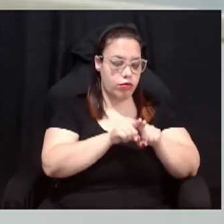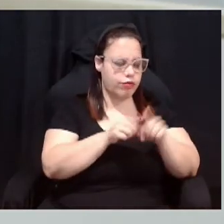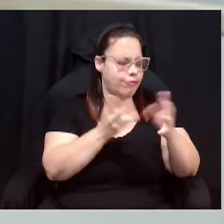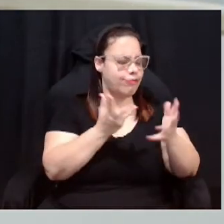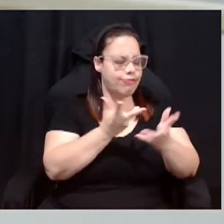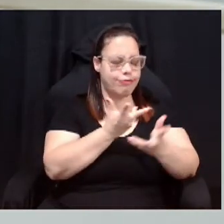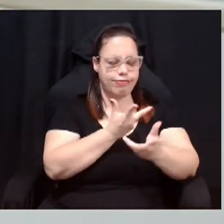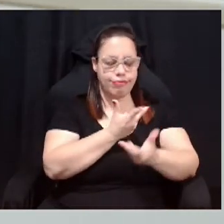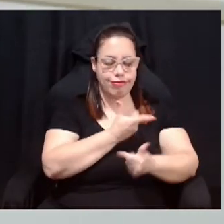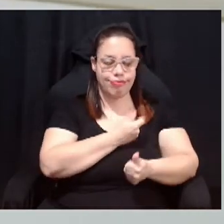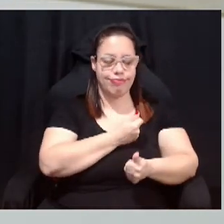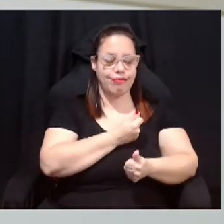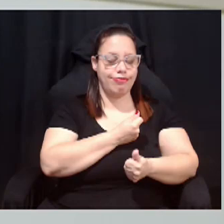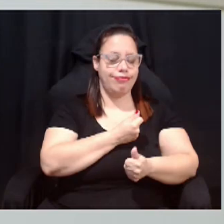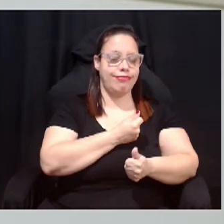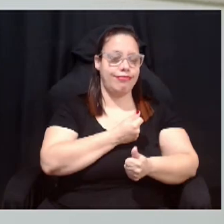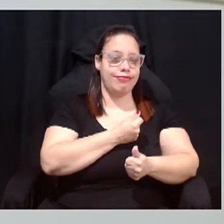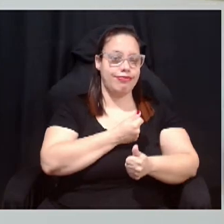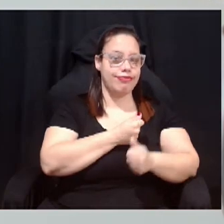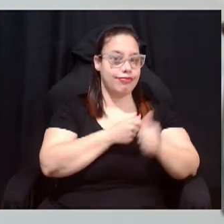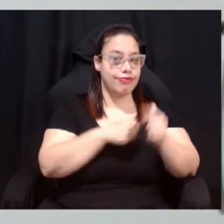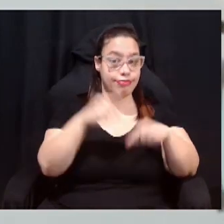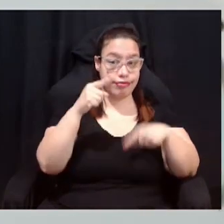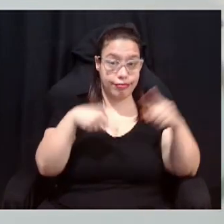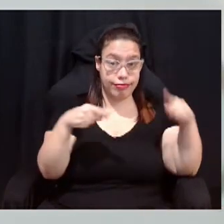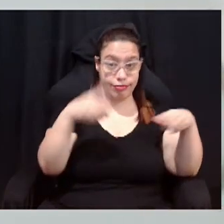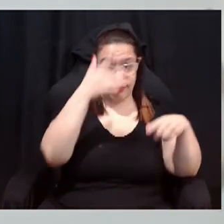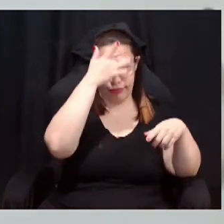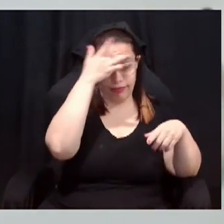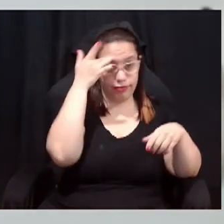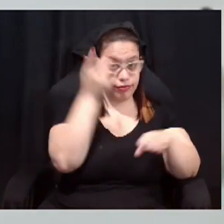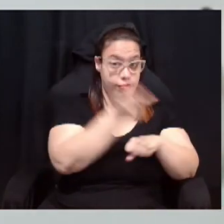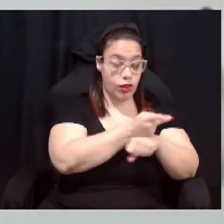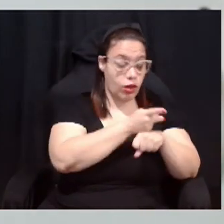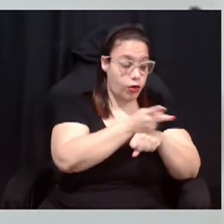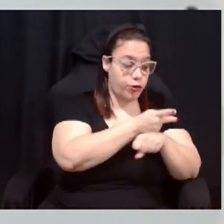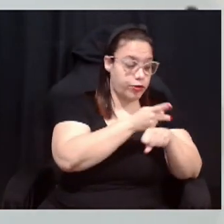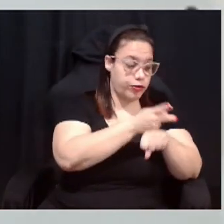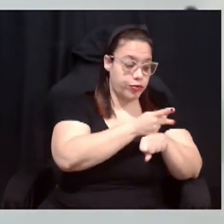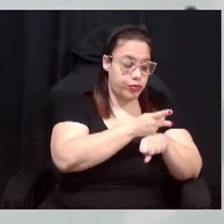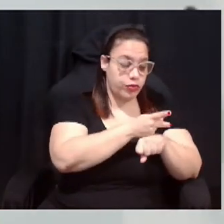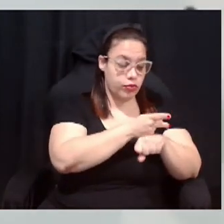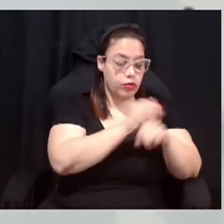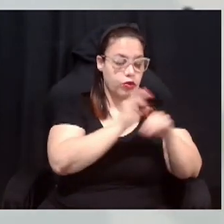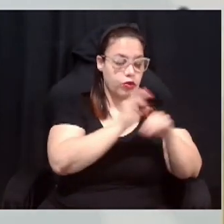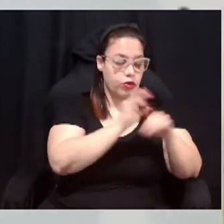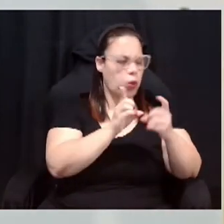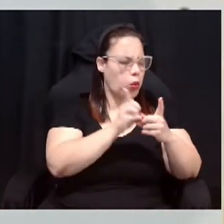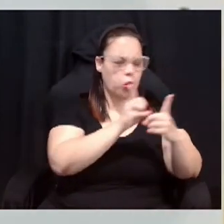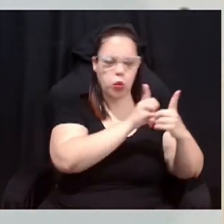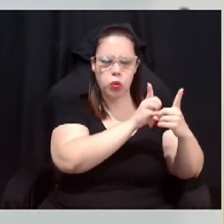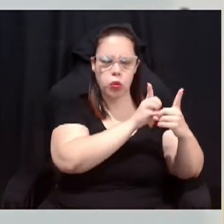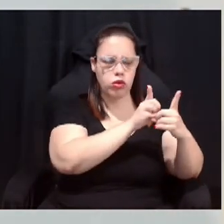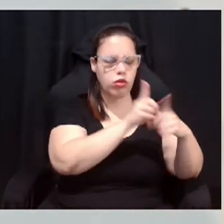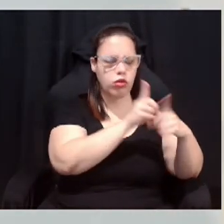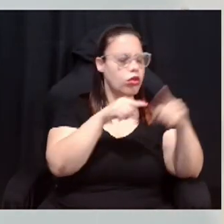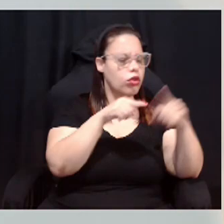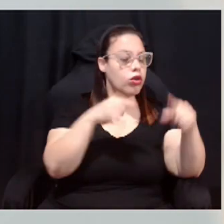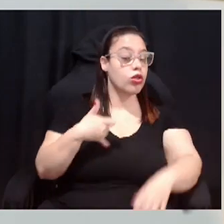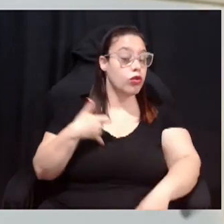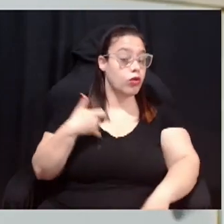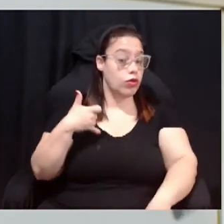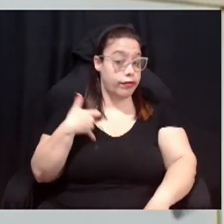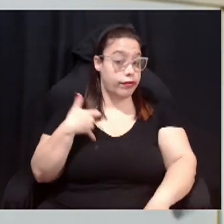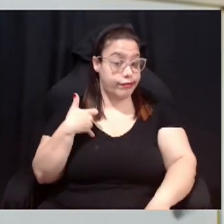gente ter essa pluralidade de pessoas procurando, né? E é uma oficina que atende diversas faixas etárias, então eu